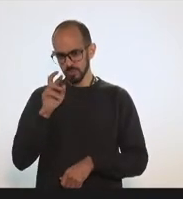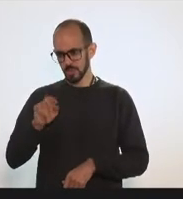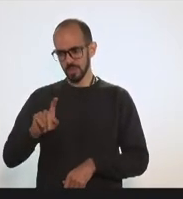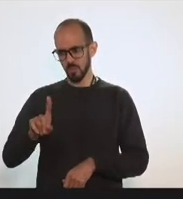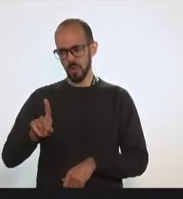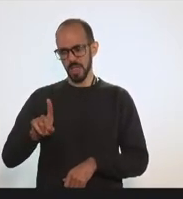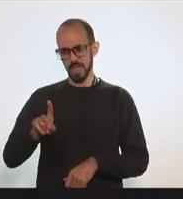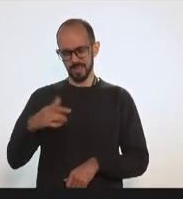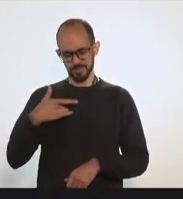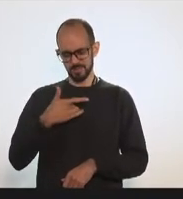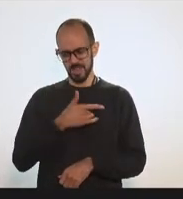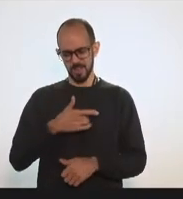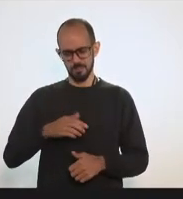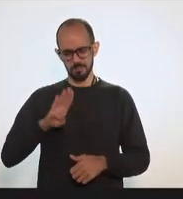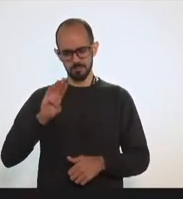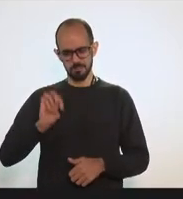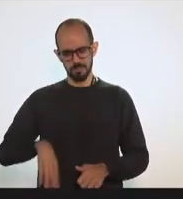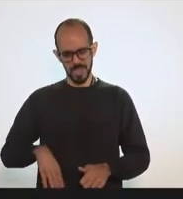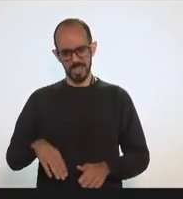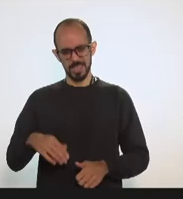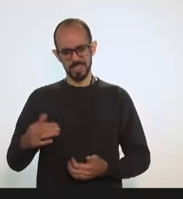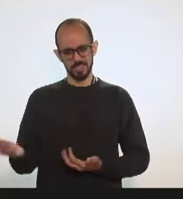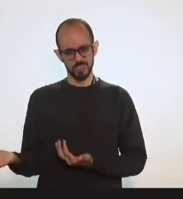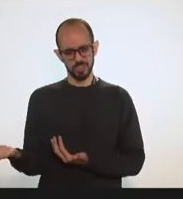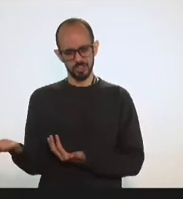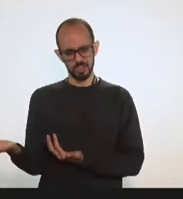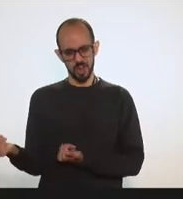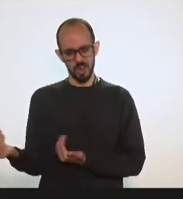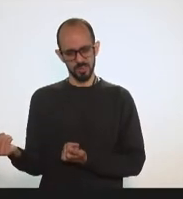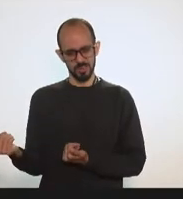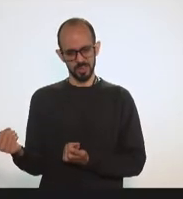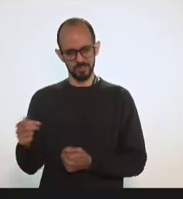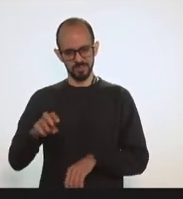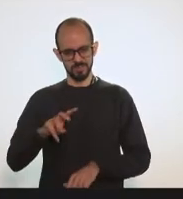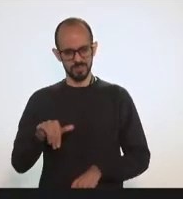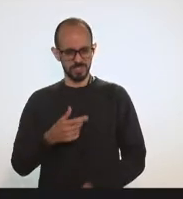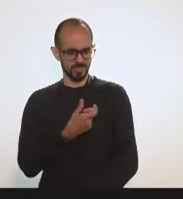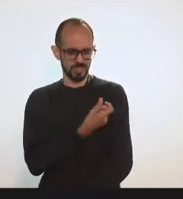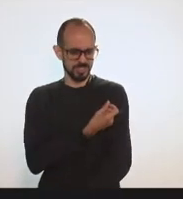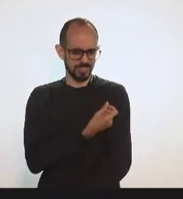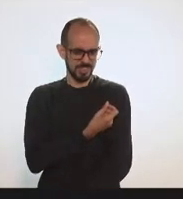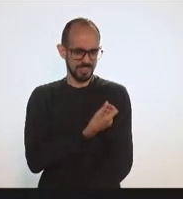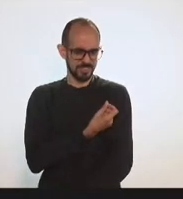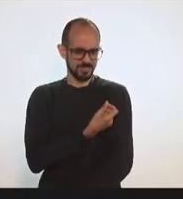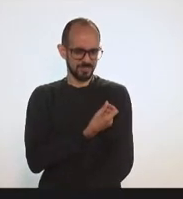porra, firme, jovem, vai ser vacinado tarde, não, porra.